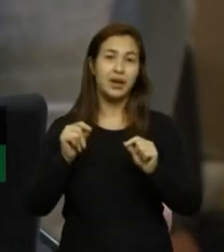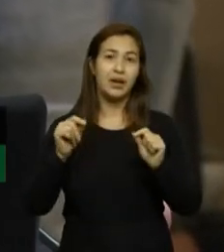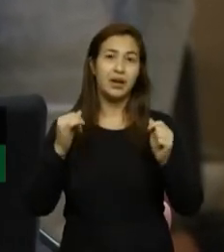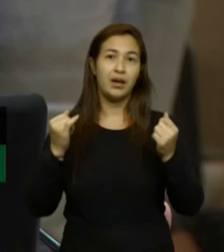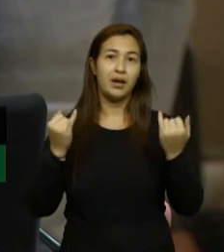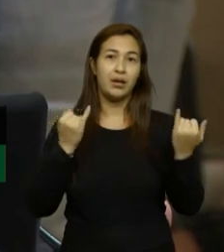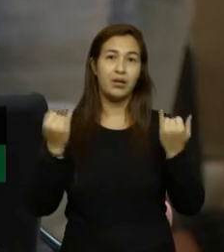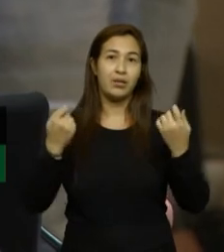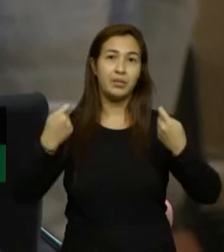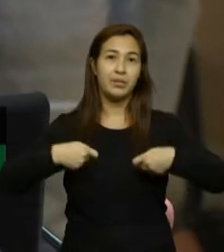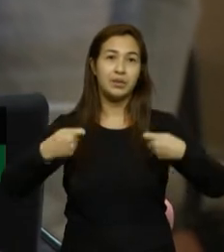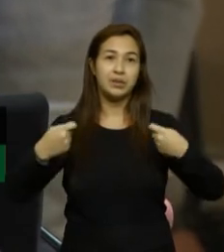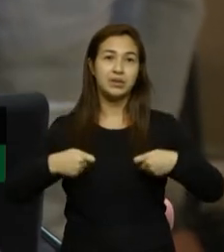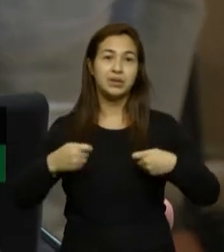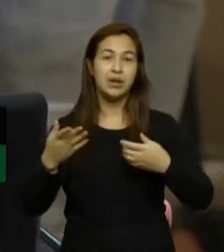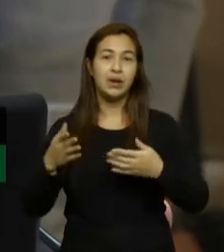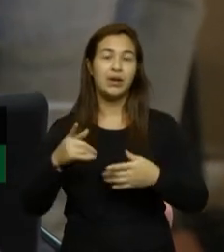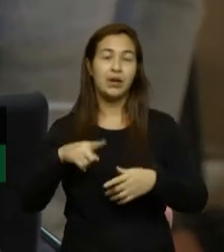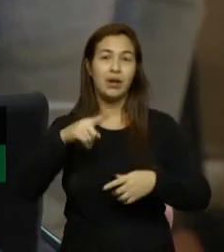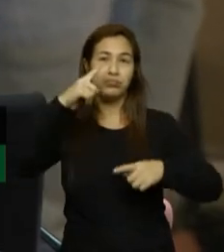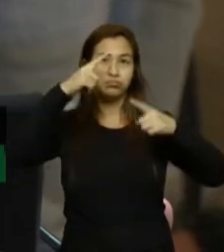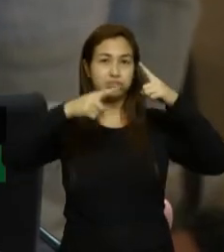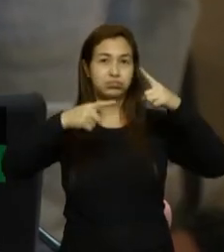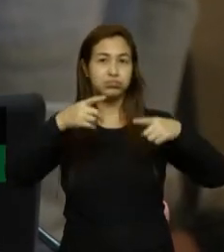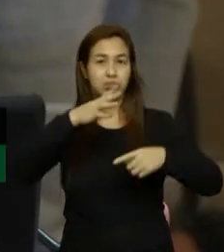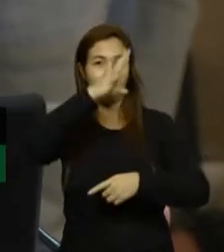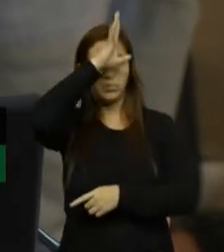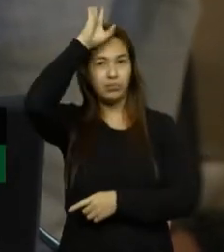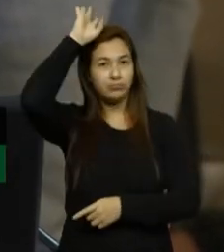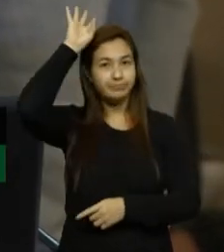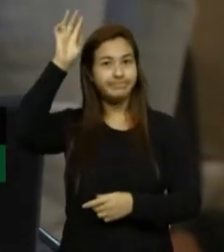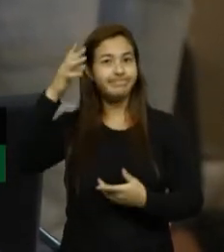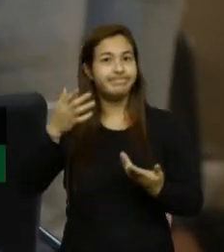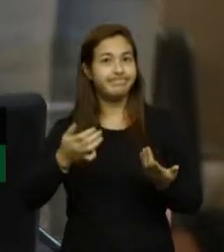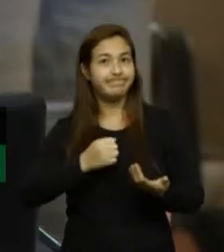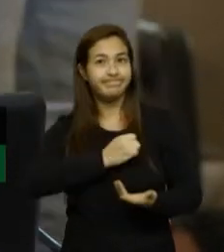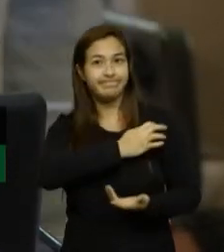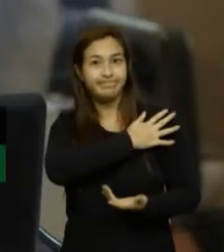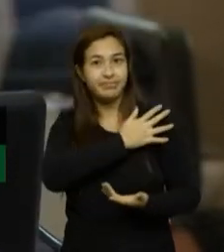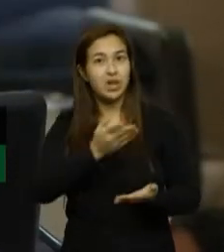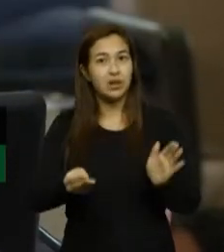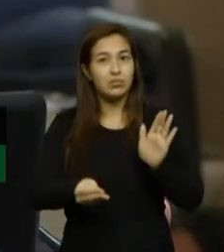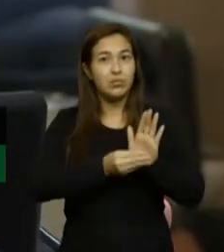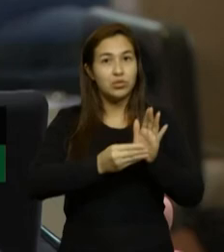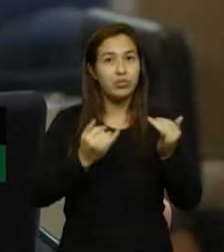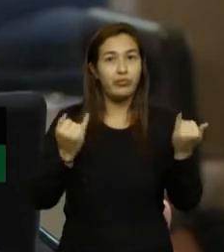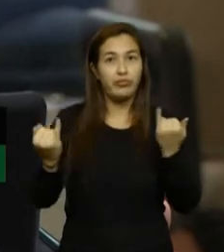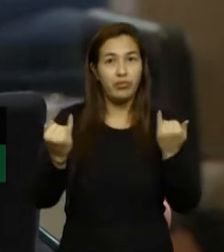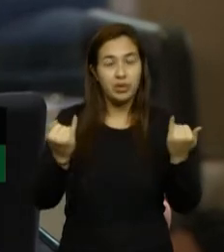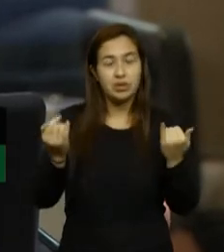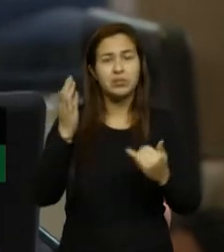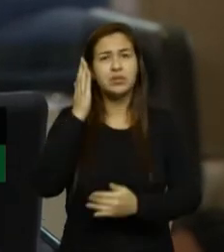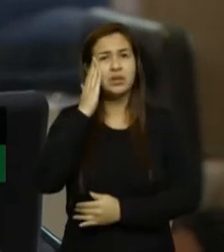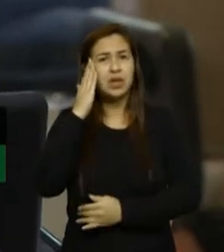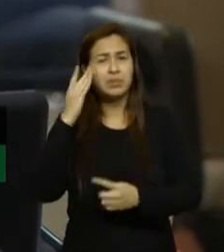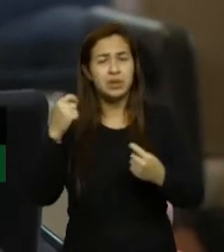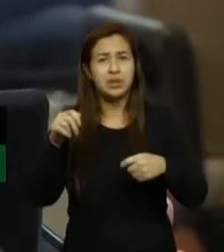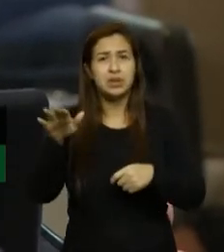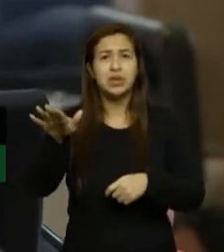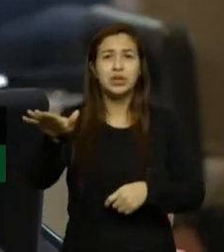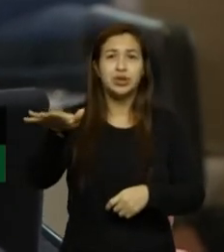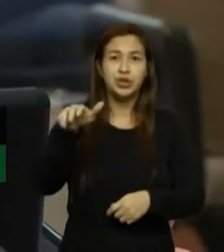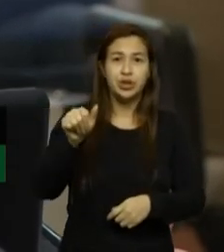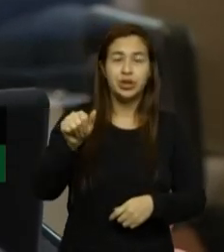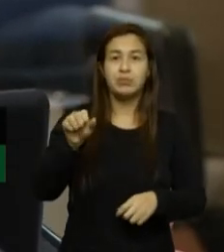o comandante do Bombeiro Militar. Ele, sim, que possui essas informações. Nós sabemos ali que a gente pode convocar, né,